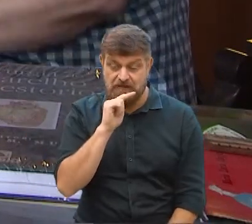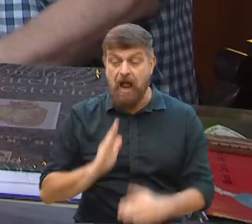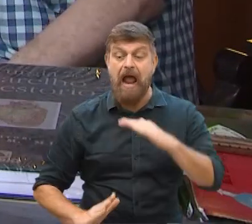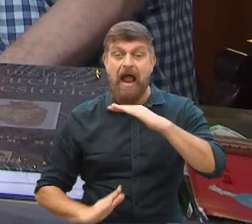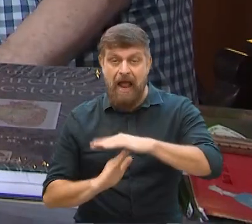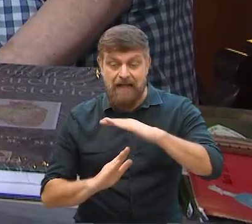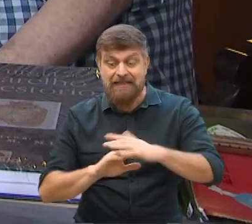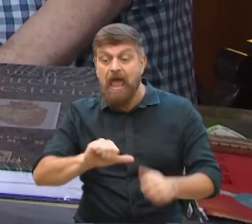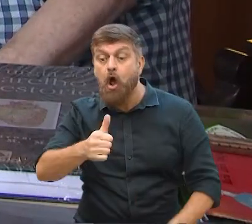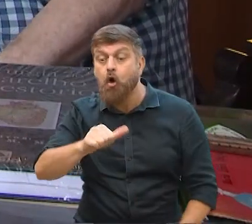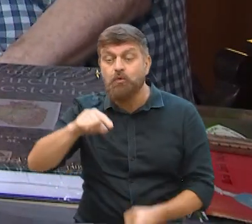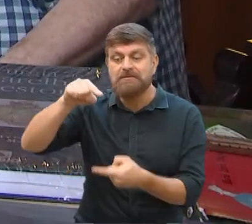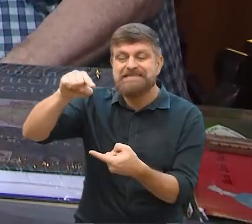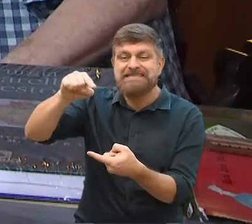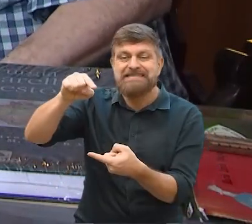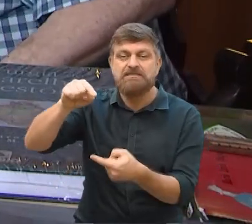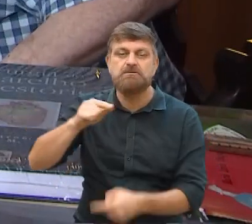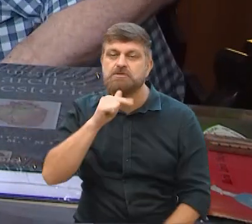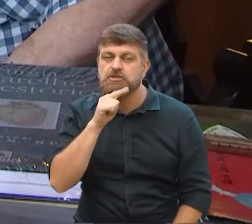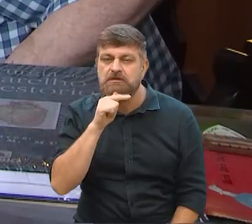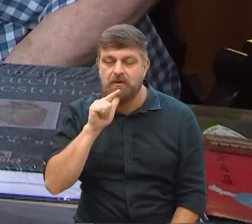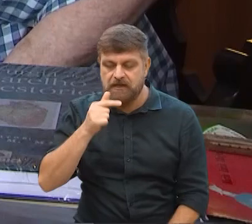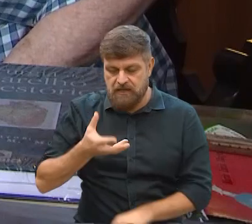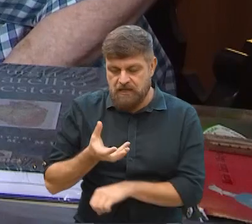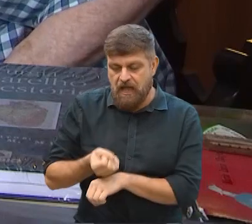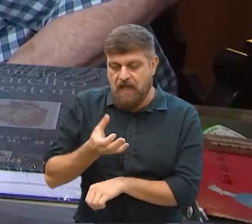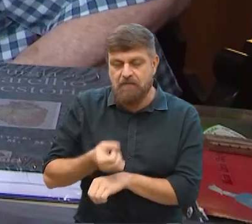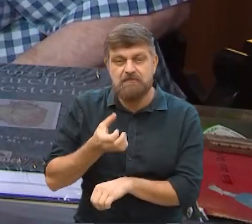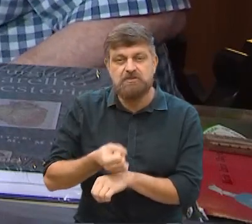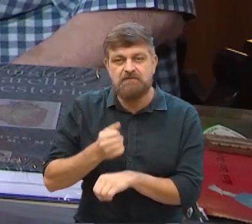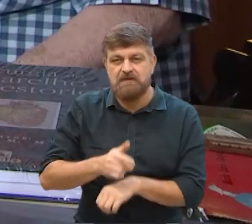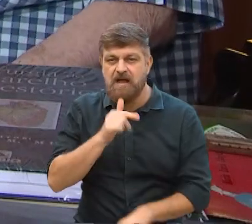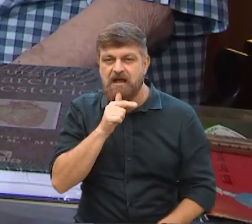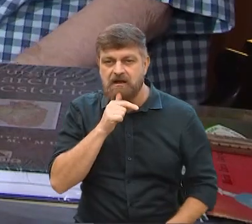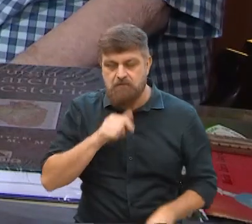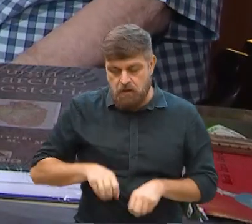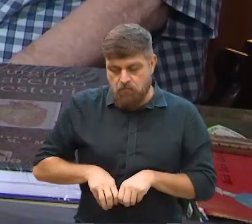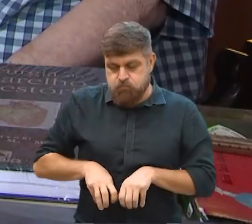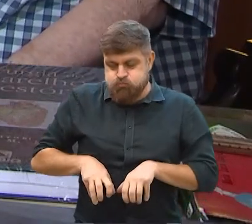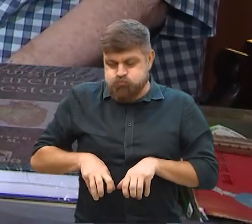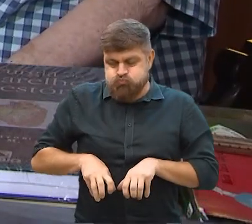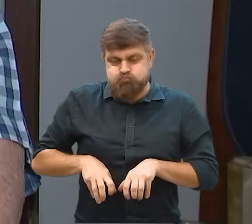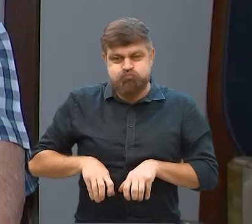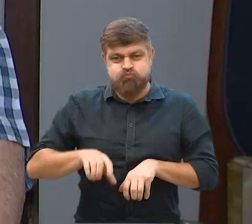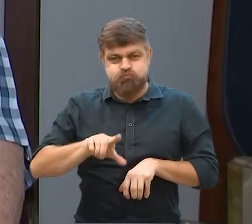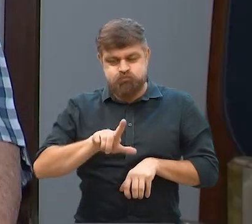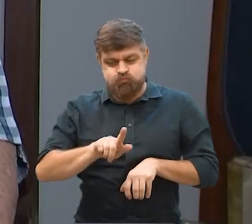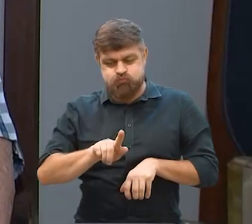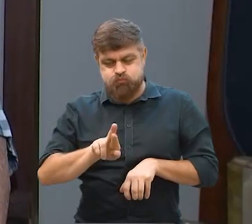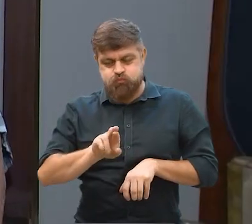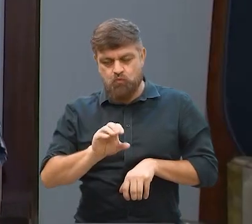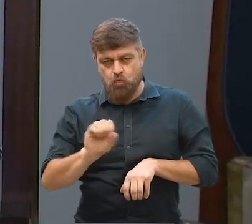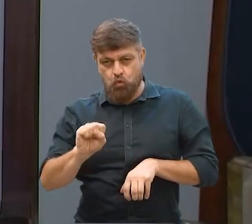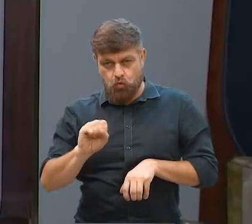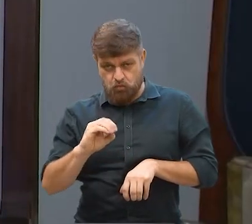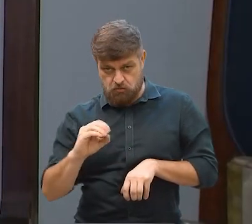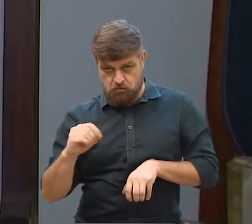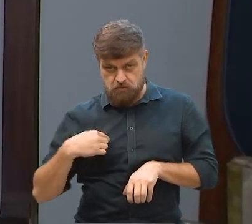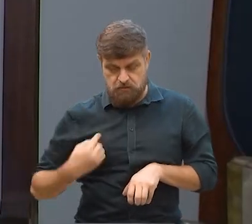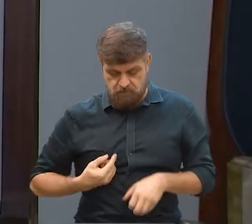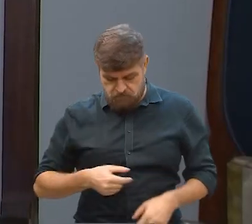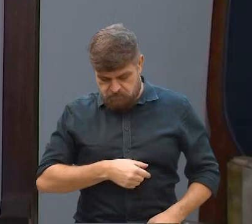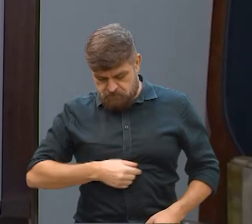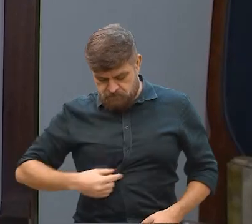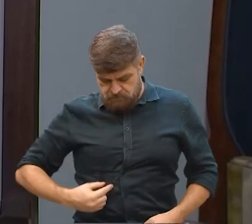11 litros de água. E quem faz a absorção de água? O intestino grosso. Então, o ilho terminal, como nós